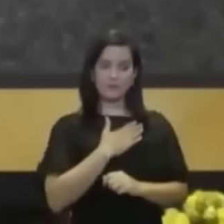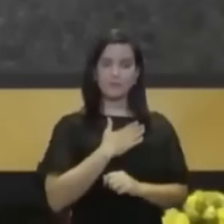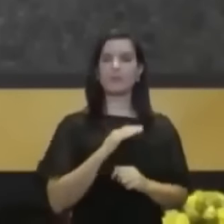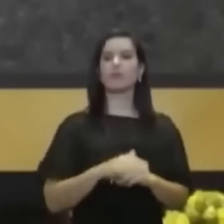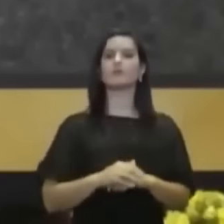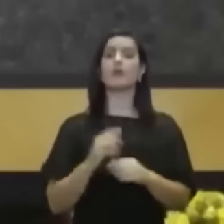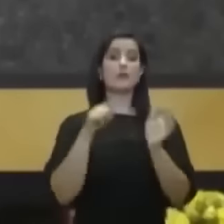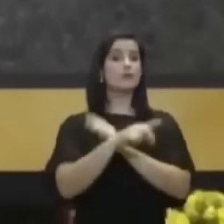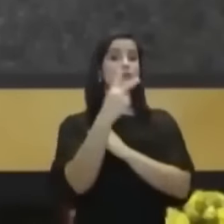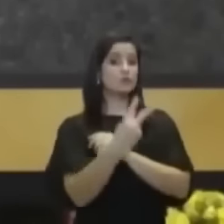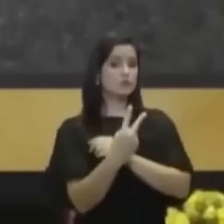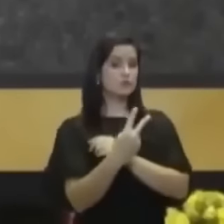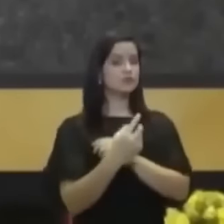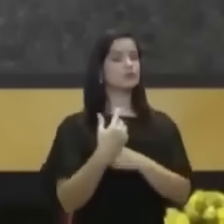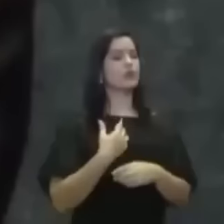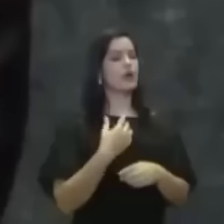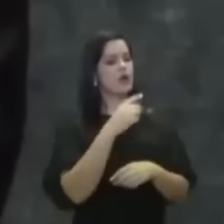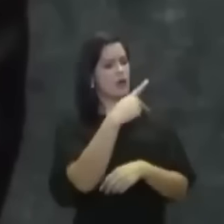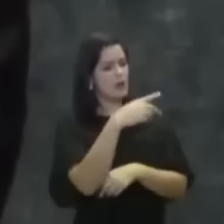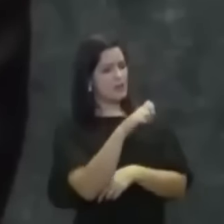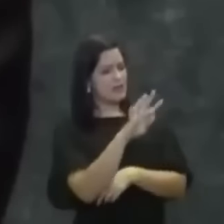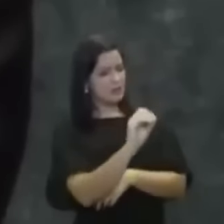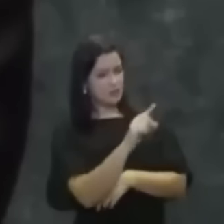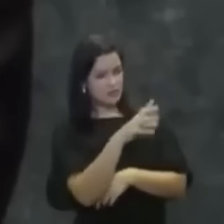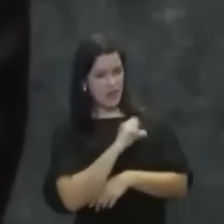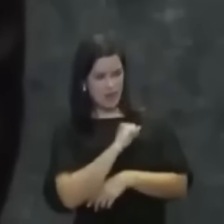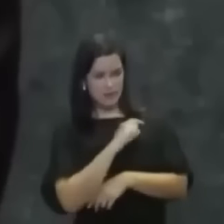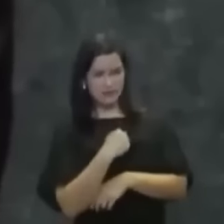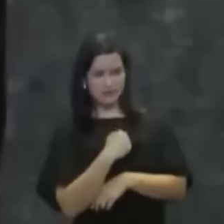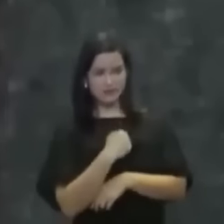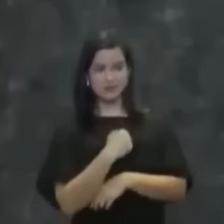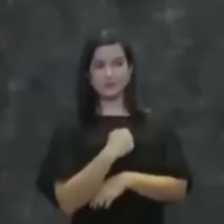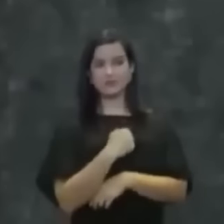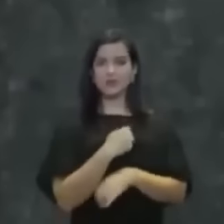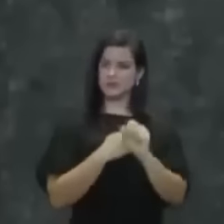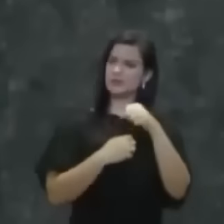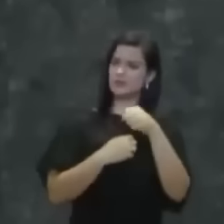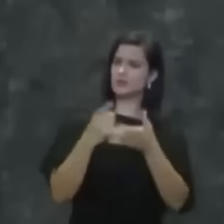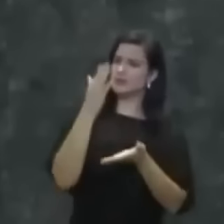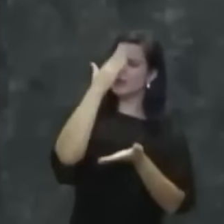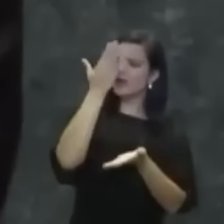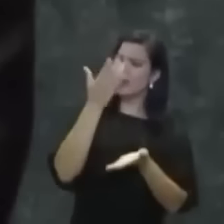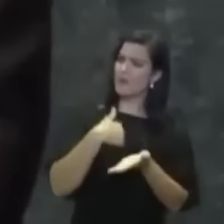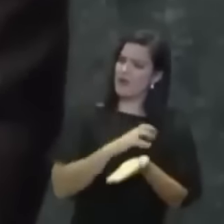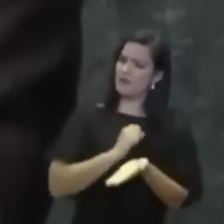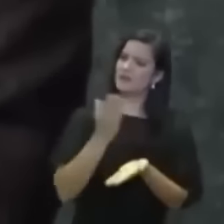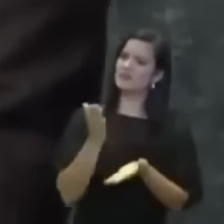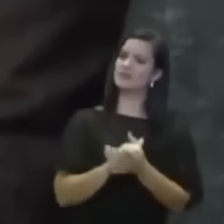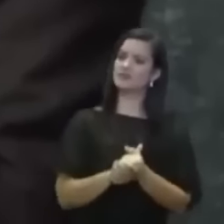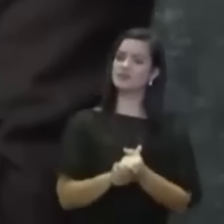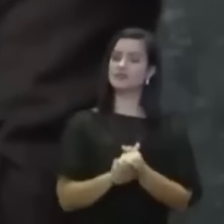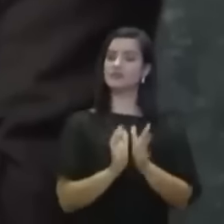segunda vez: Simão, filho de João, tu me amas? Ele lhe respondeu: sim, Senhor, tu sabes que te amo.